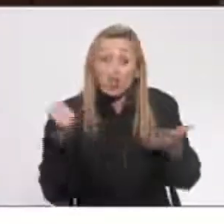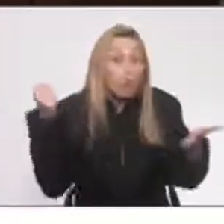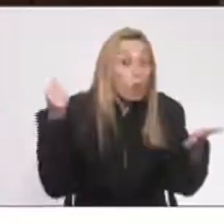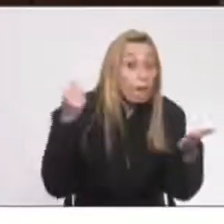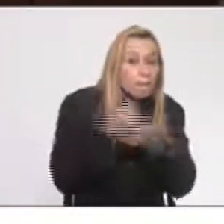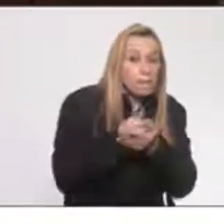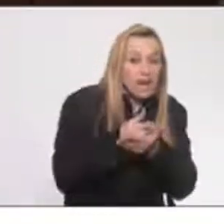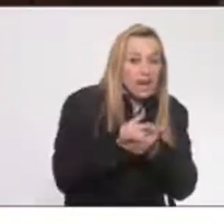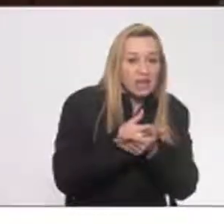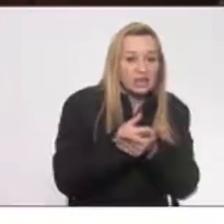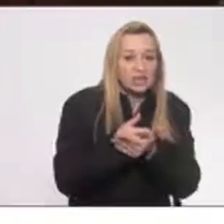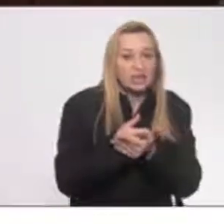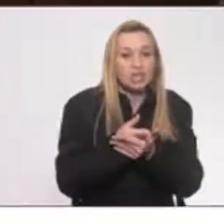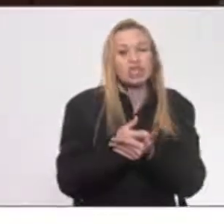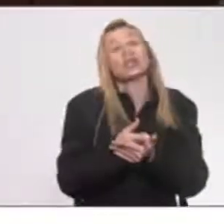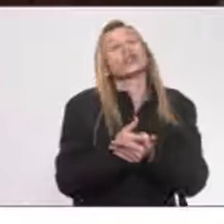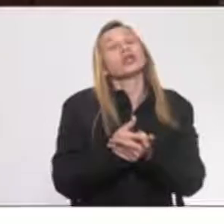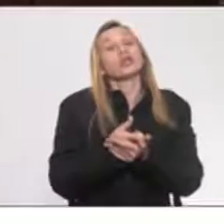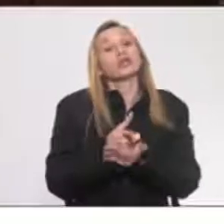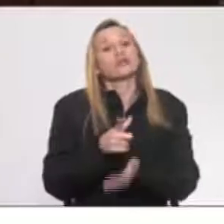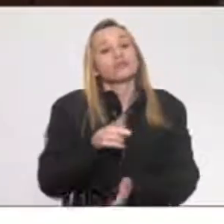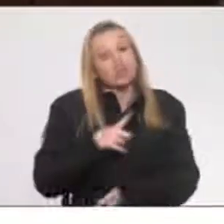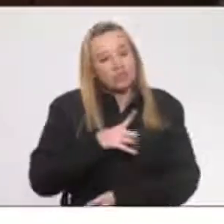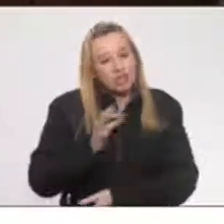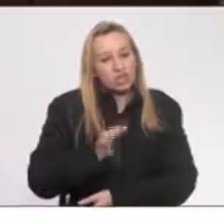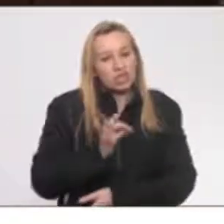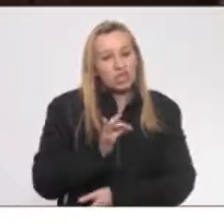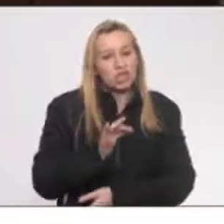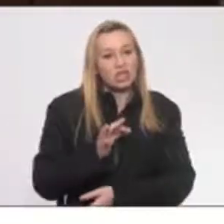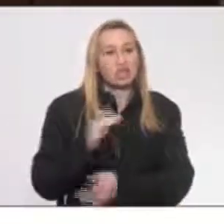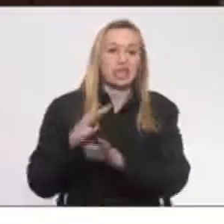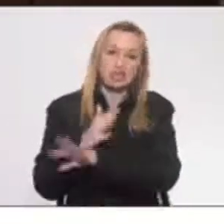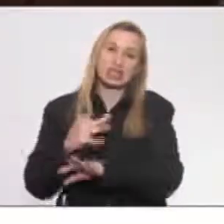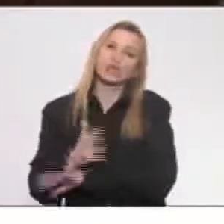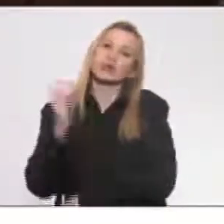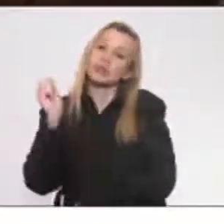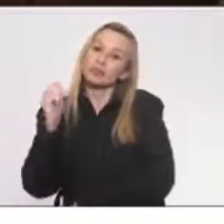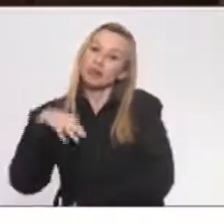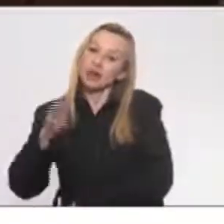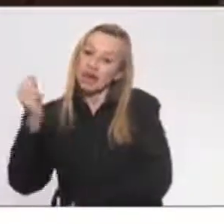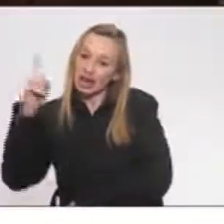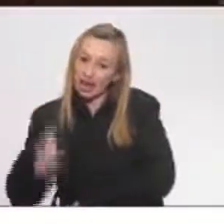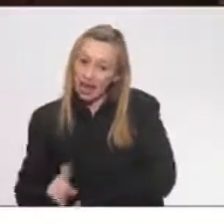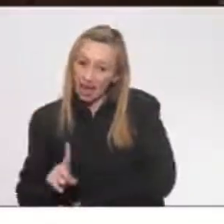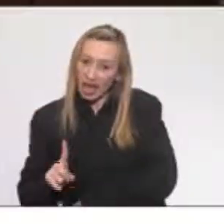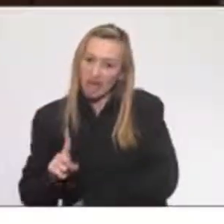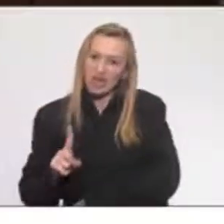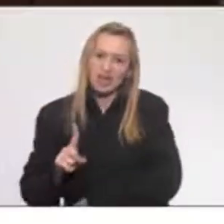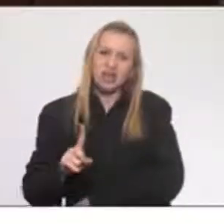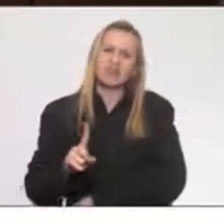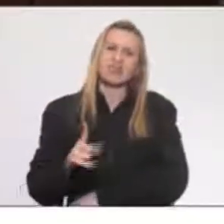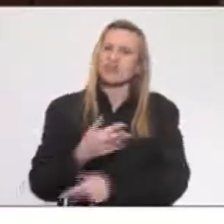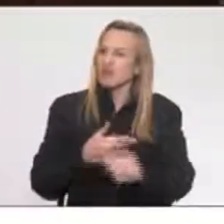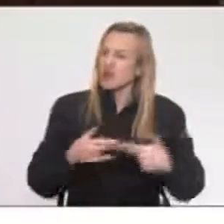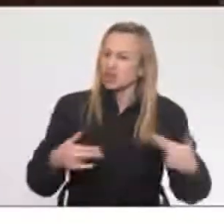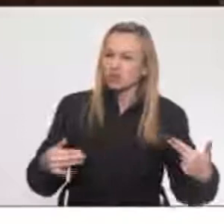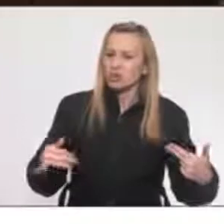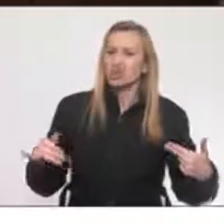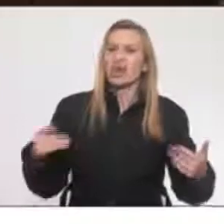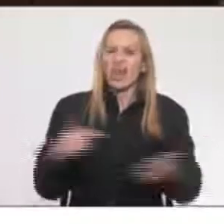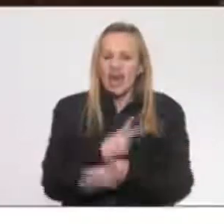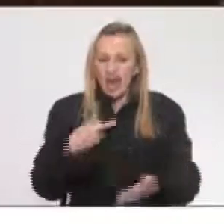que eu tenho convicção que na cidade de Macaé tem feito muitas covardias com Vossa